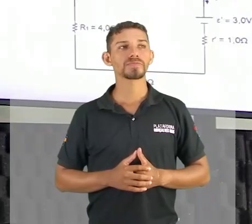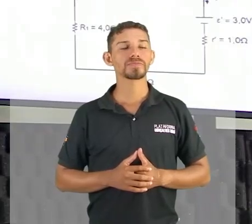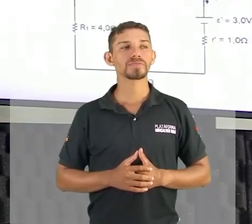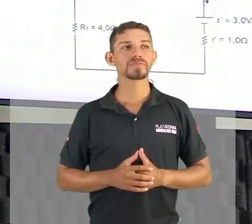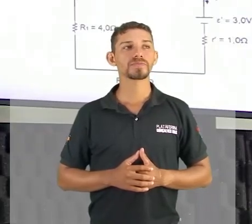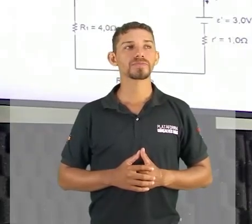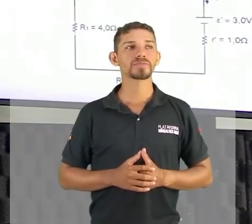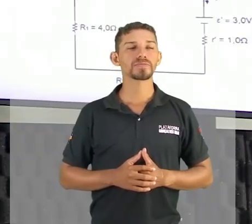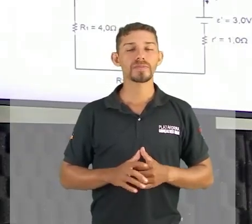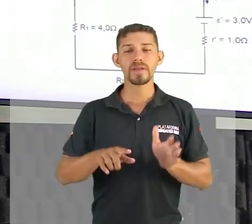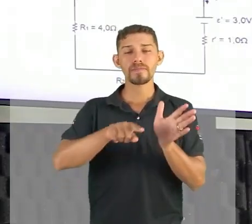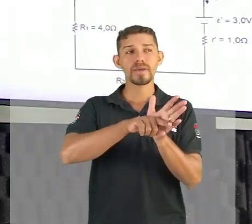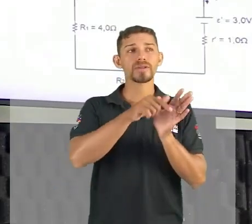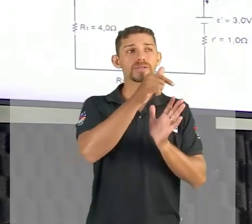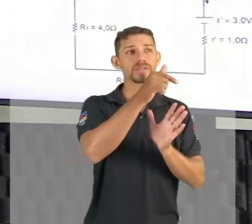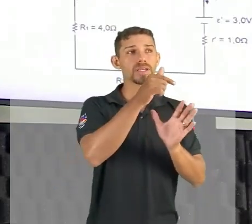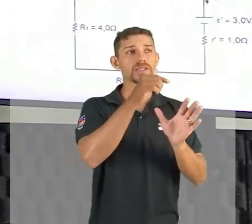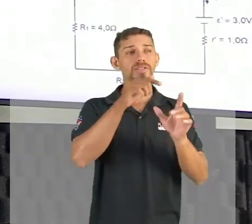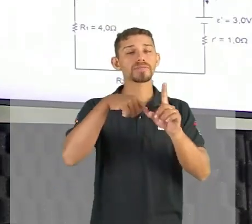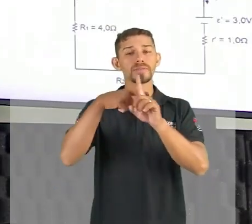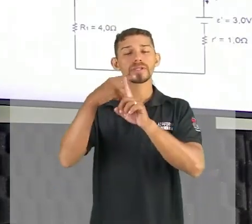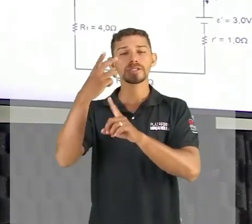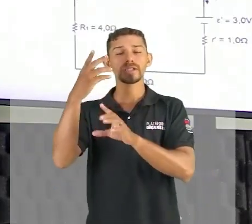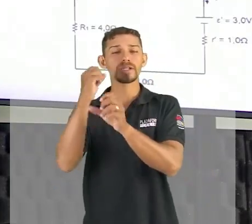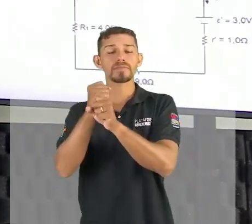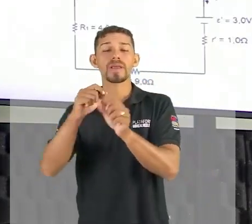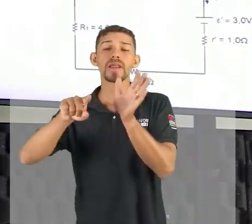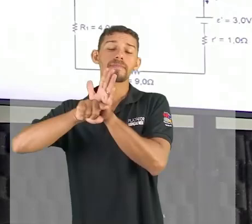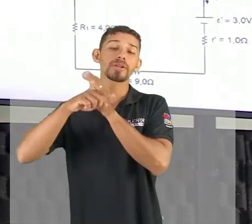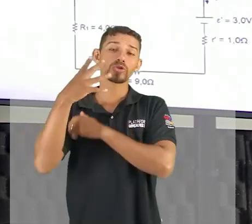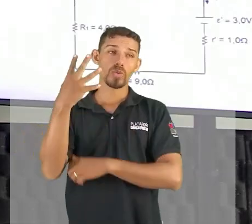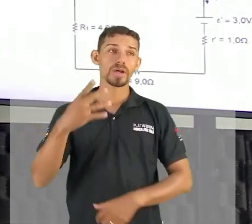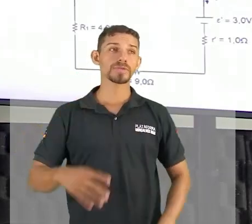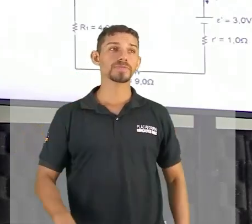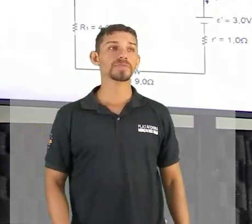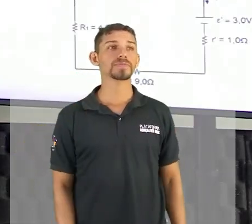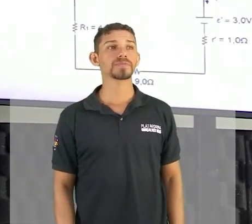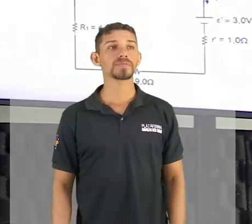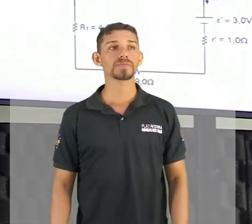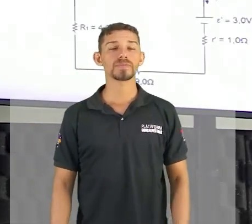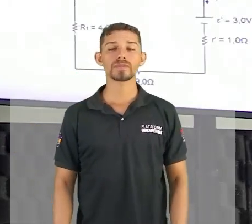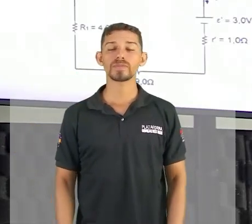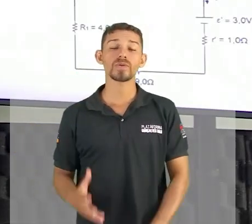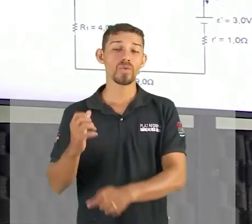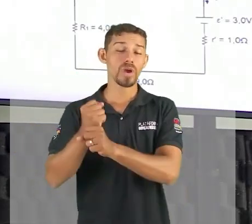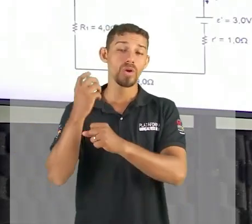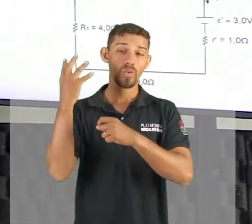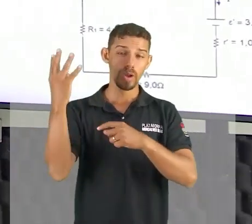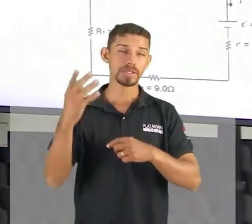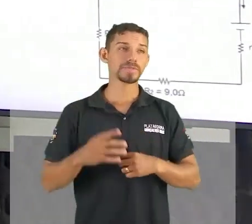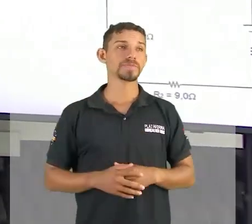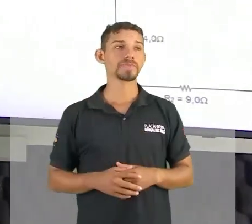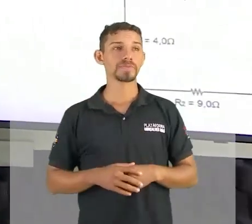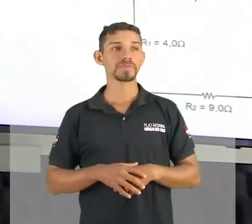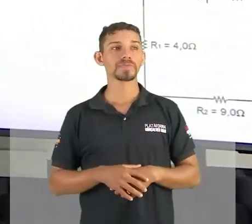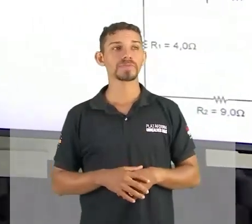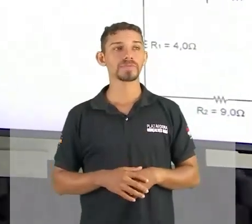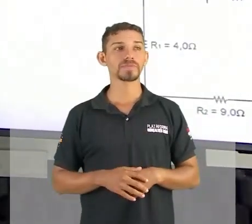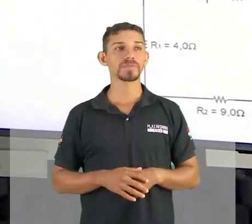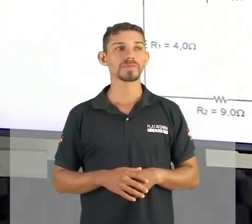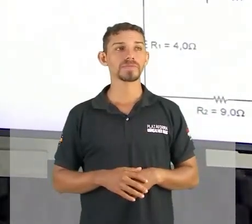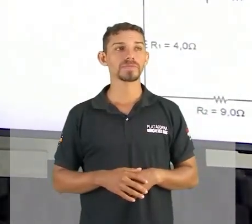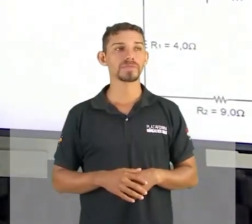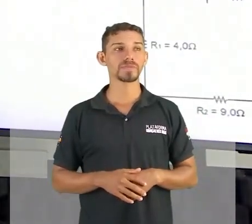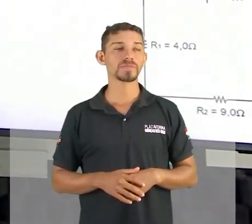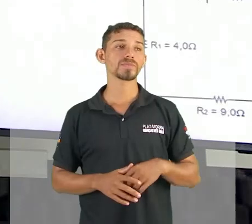o -7 + 3 dá -4 Passando pro outro lado vai dar 4 então o nosso I Vai ser